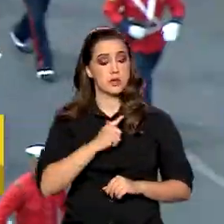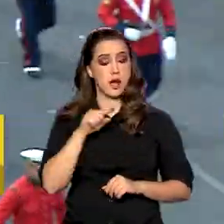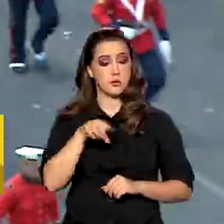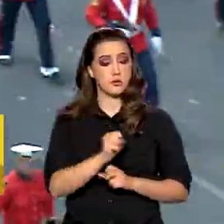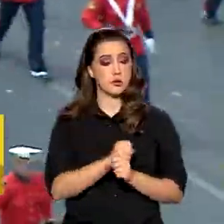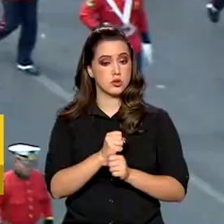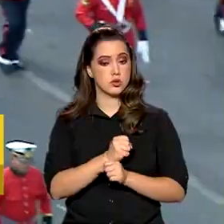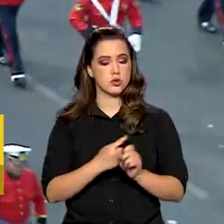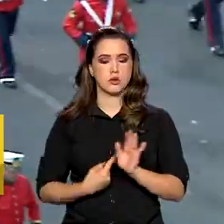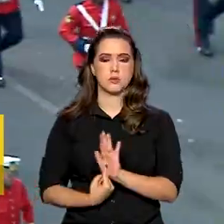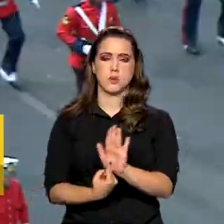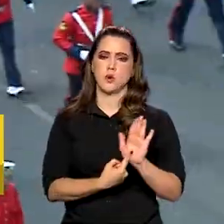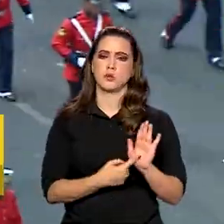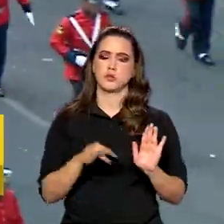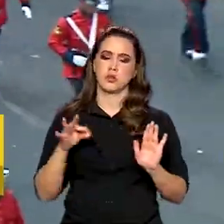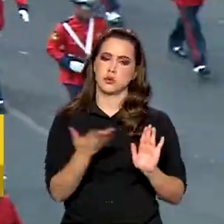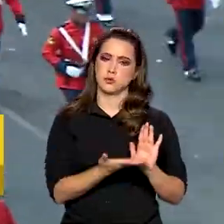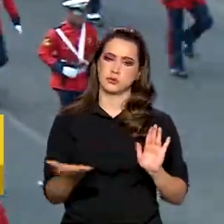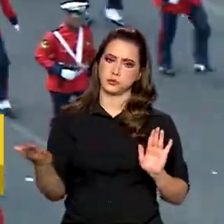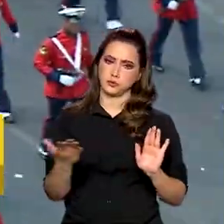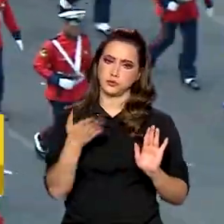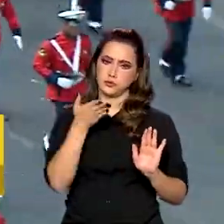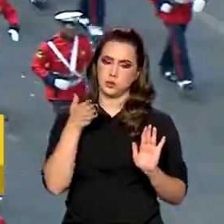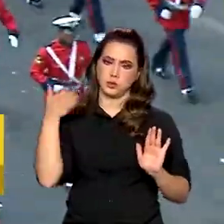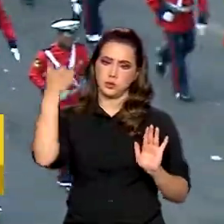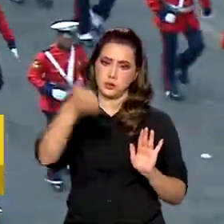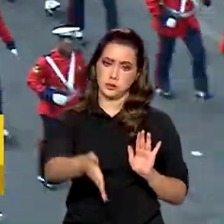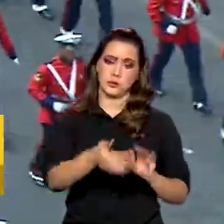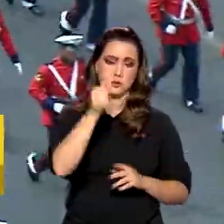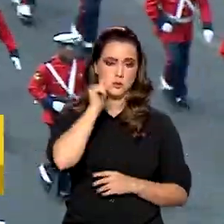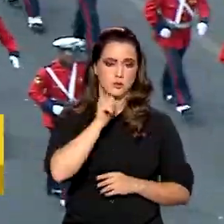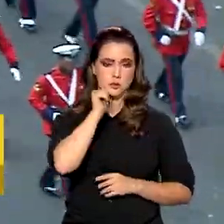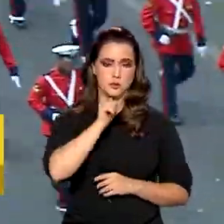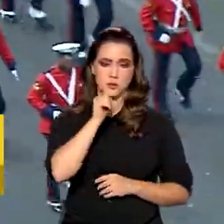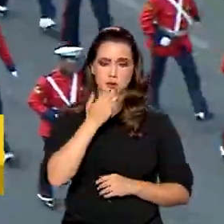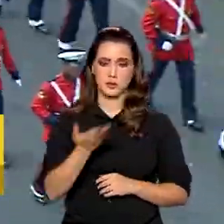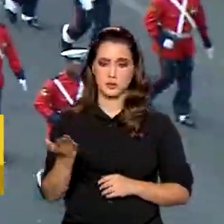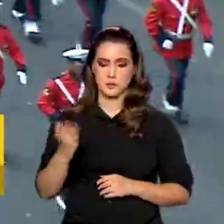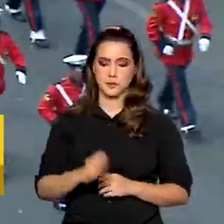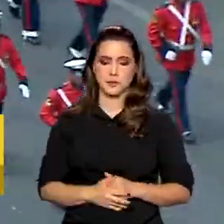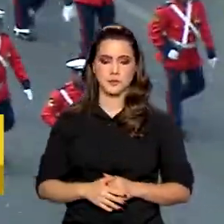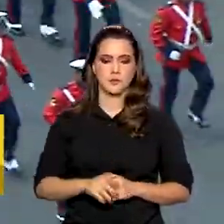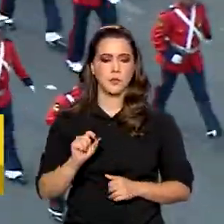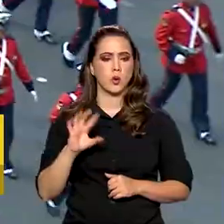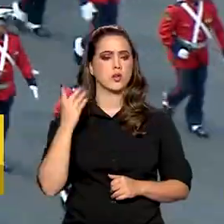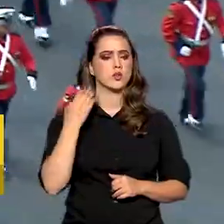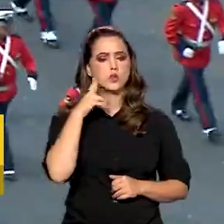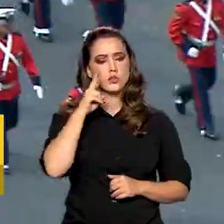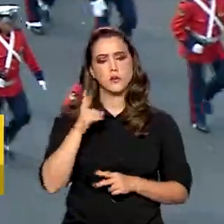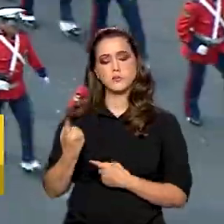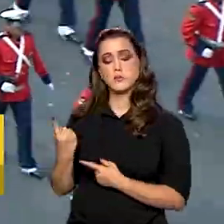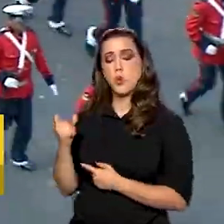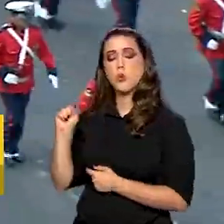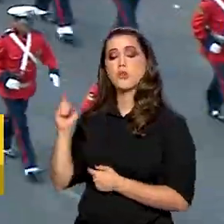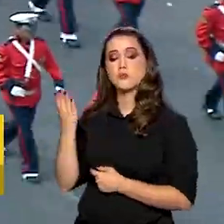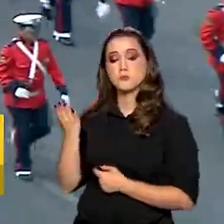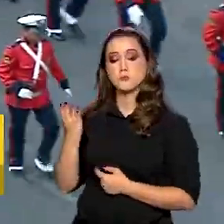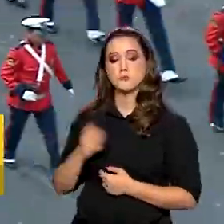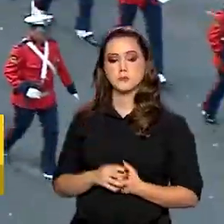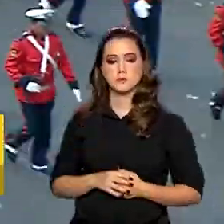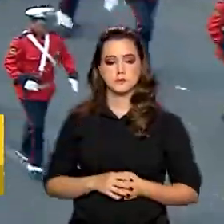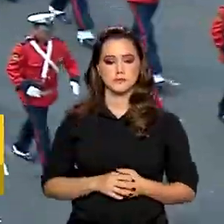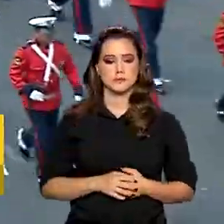ano, demonstrando toda essa participação das mulheres na Marinha do Brasil. E o que a gente vê agora, comandante? E agora